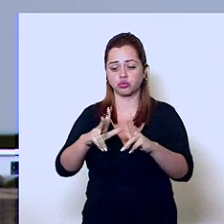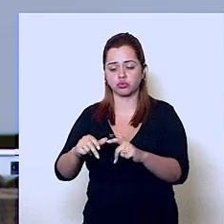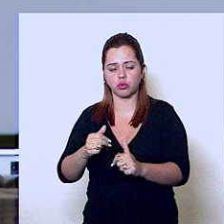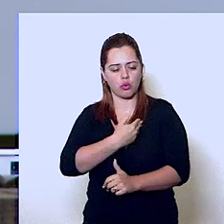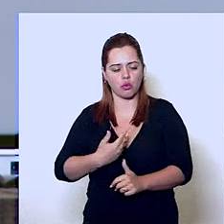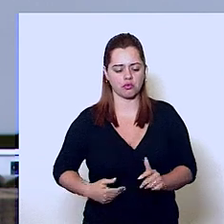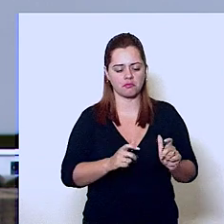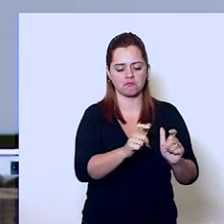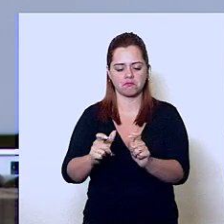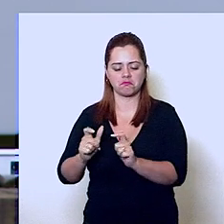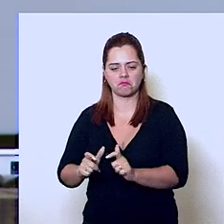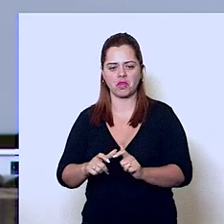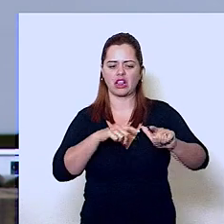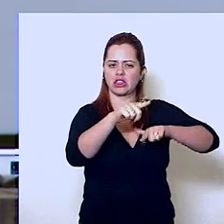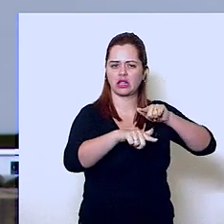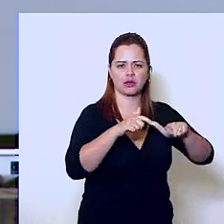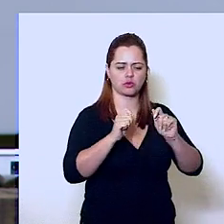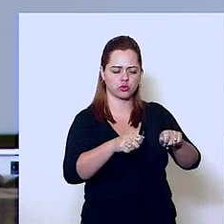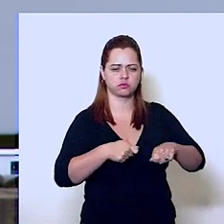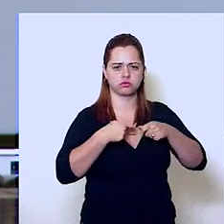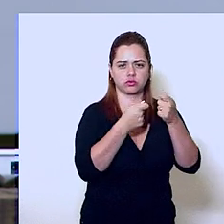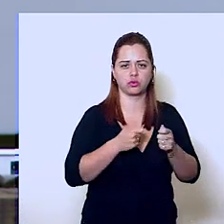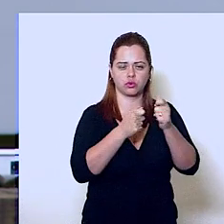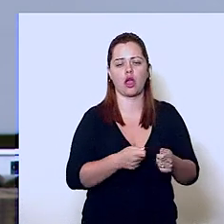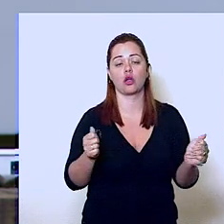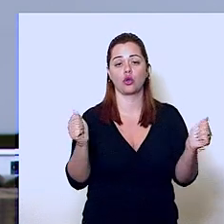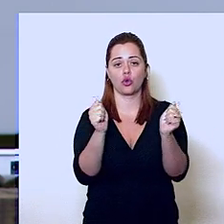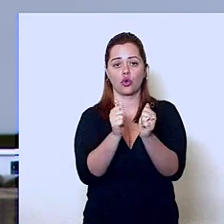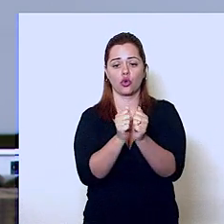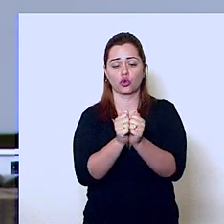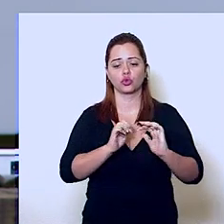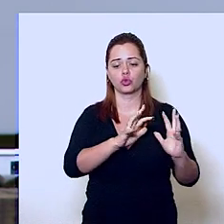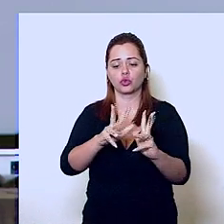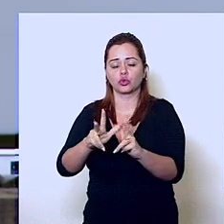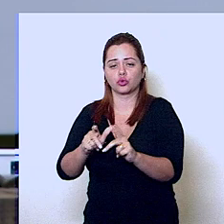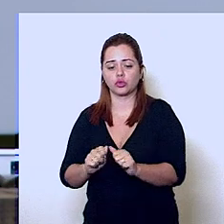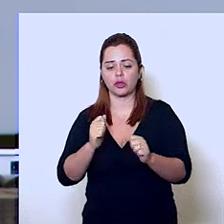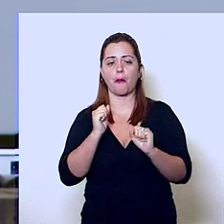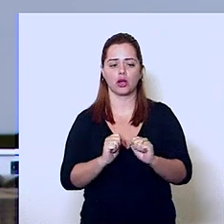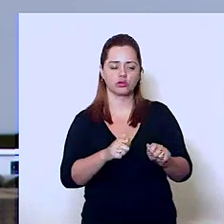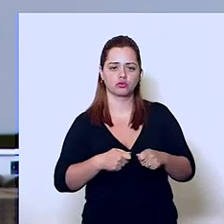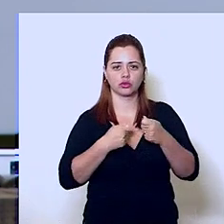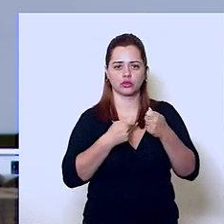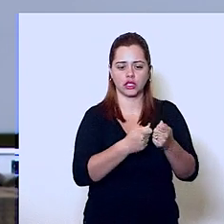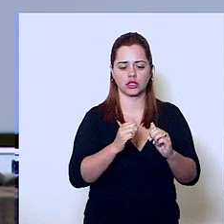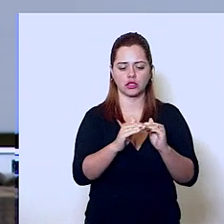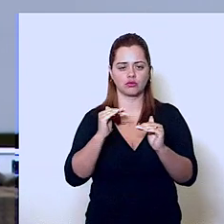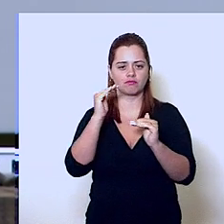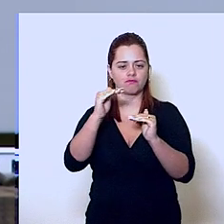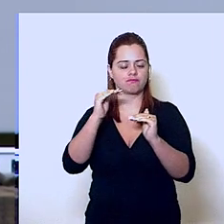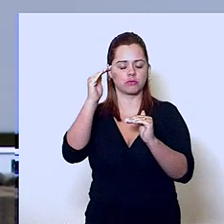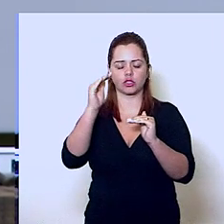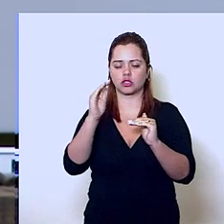incansável junto a atores que puderam fortalecer os nossos interesses junto a esse grande parceiro do Brasil.